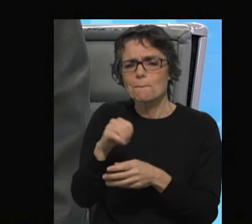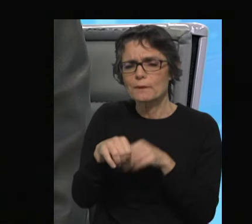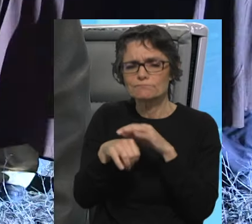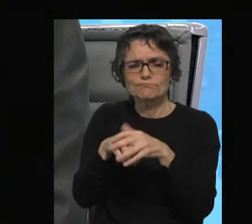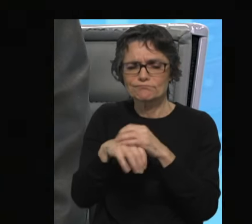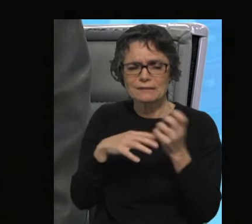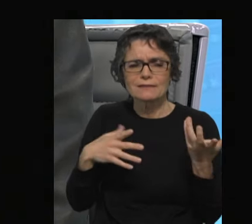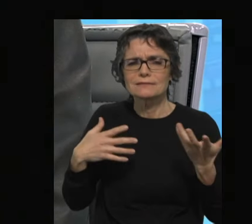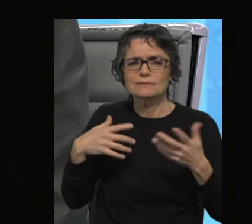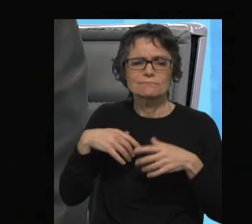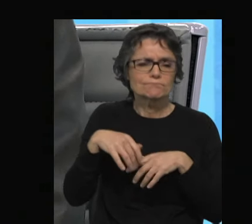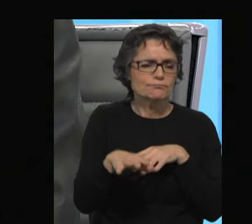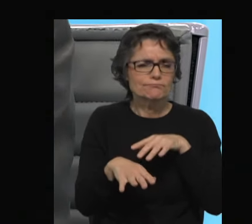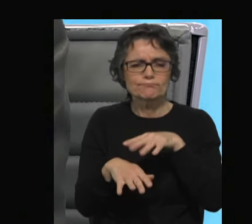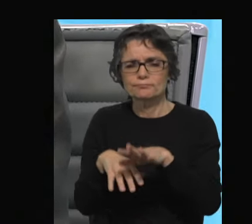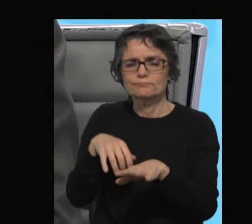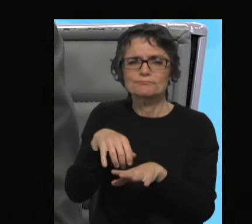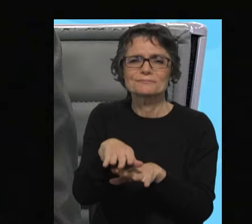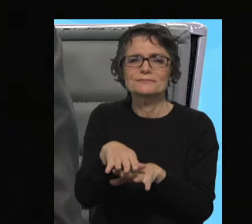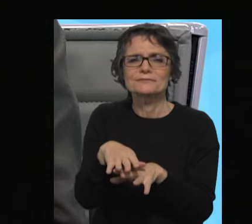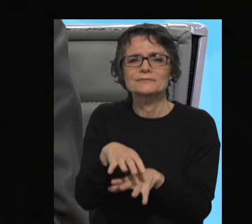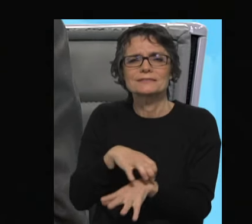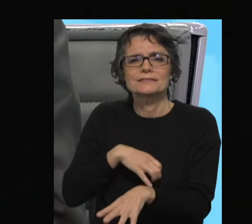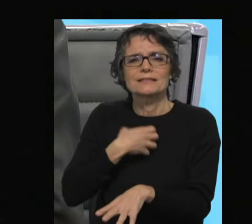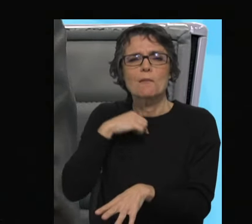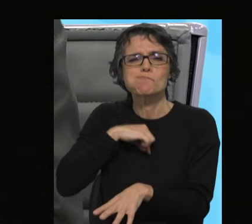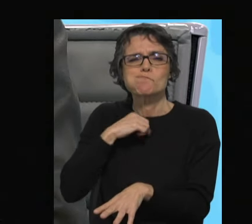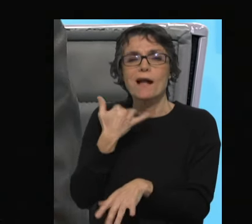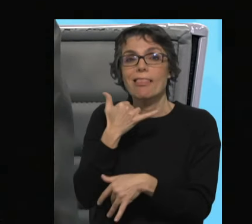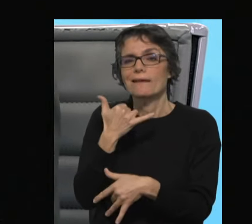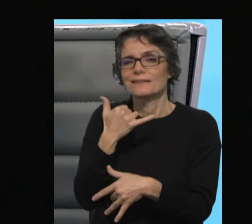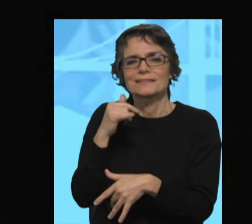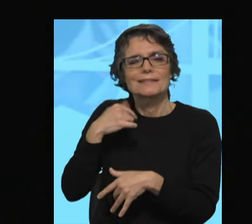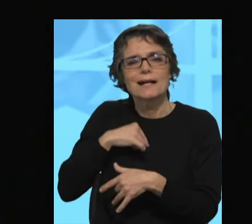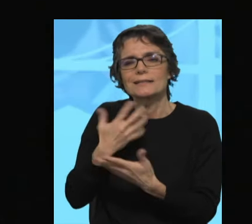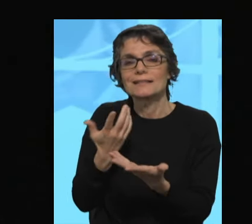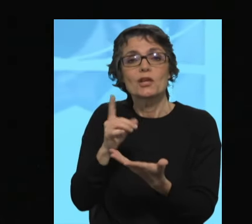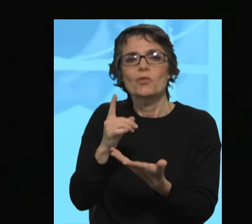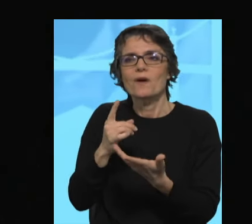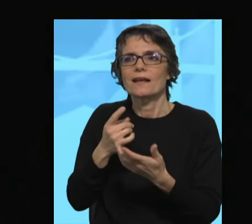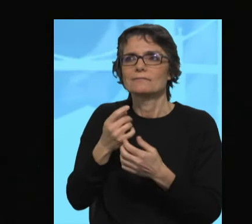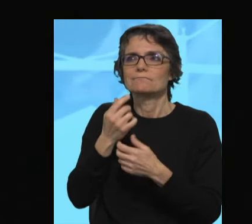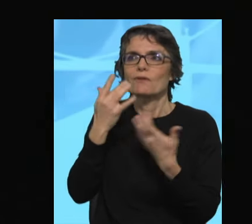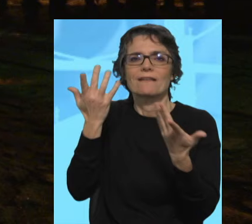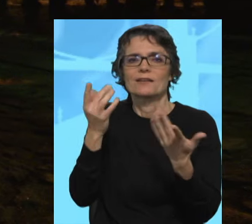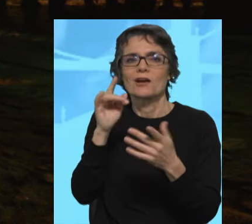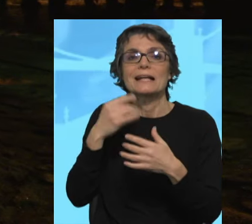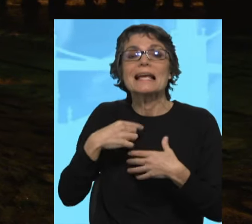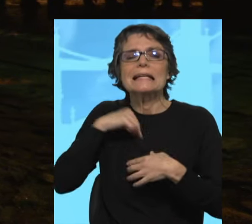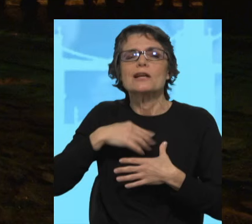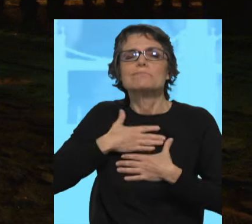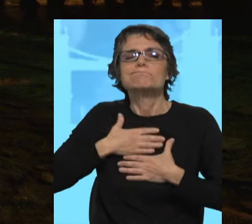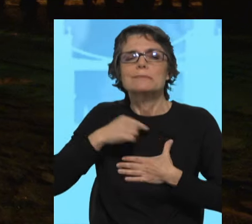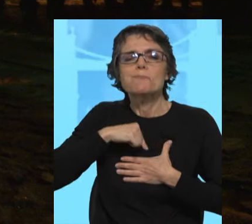admiram aquela alegria interior vê-se que não estão ali a fazer um favor eu estou aqui com a minha fé